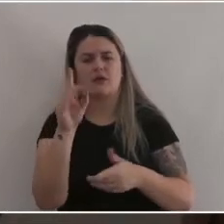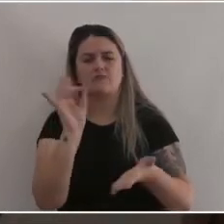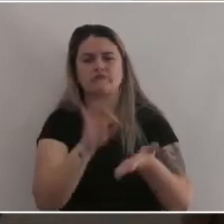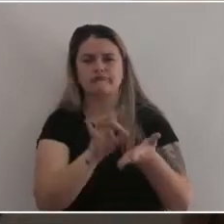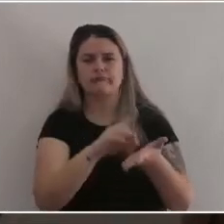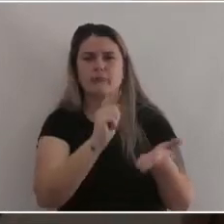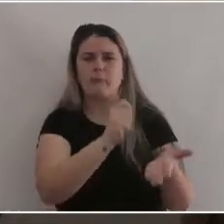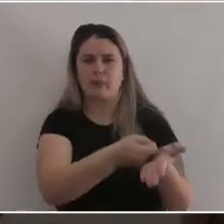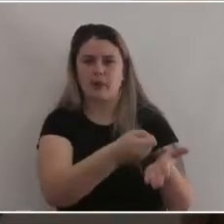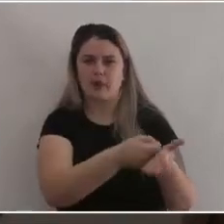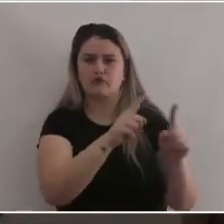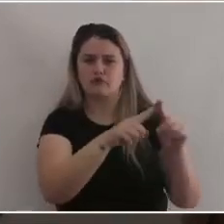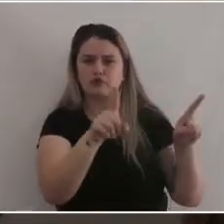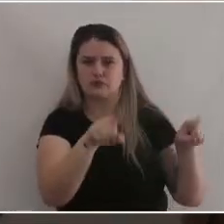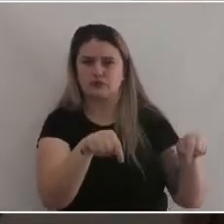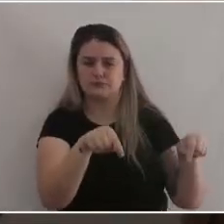consolidada.